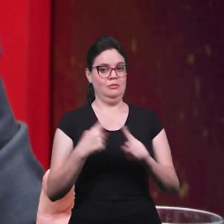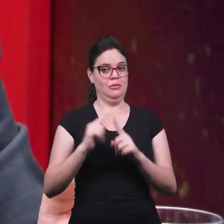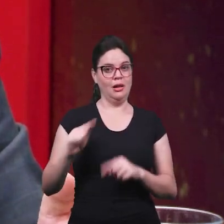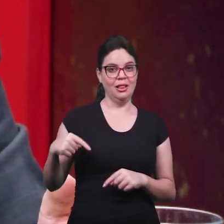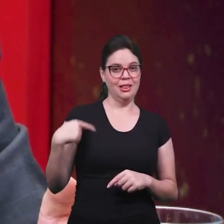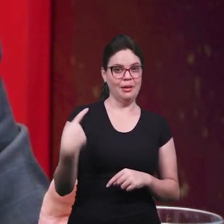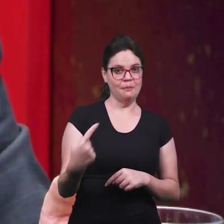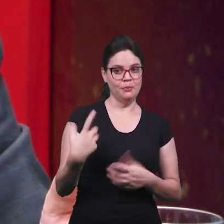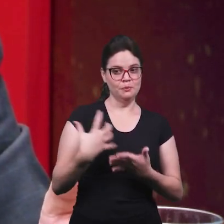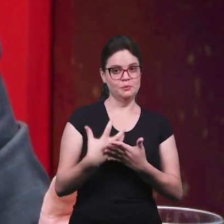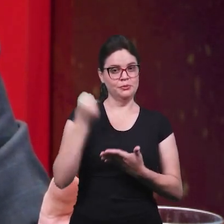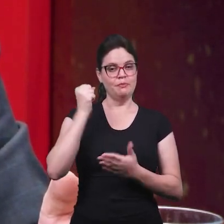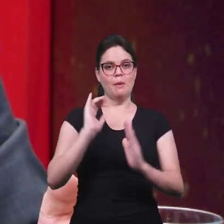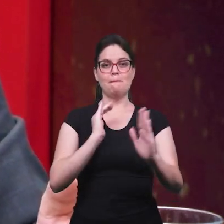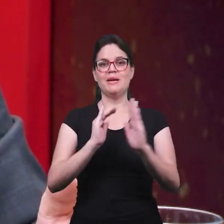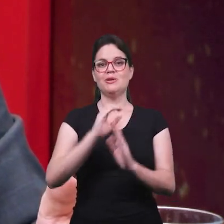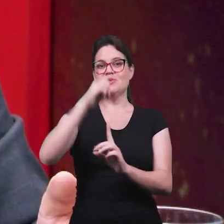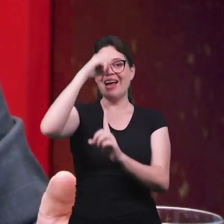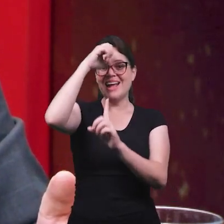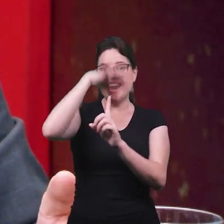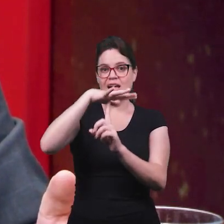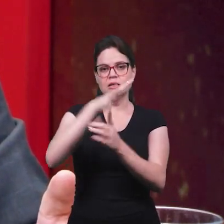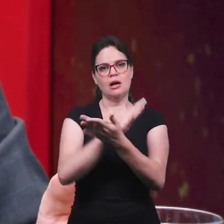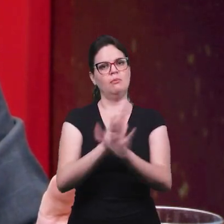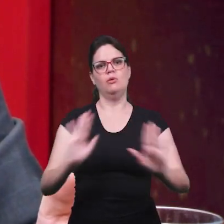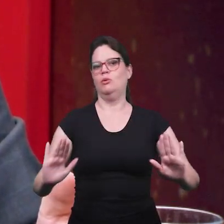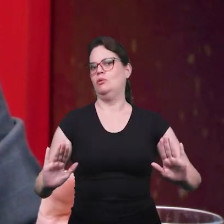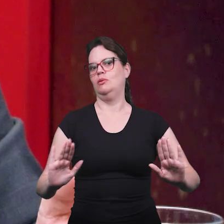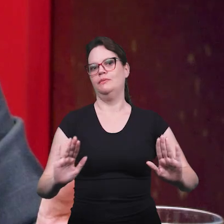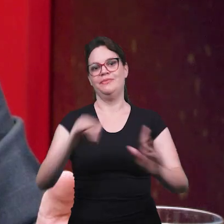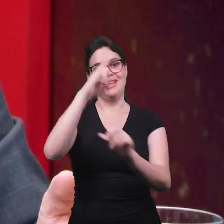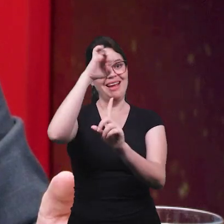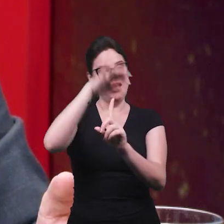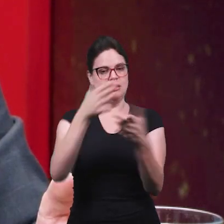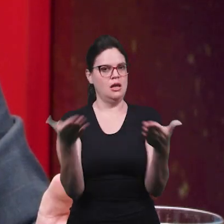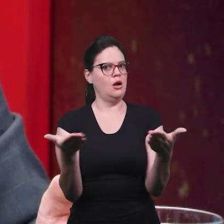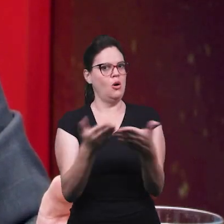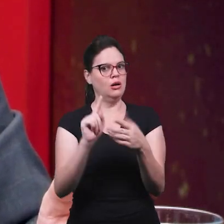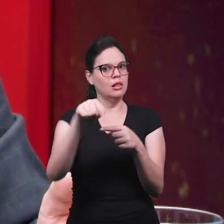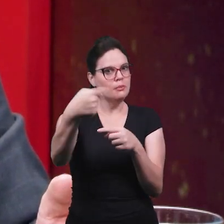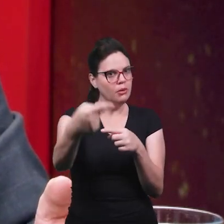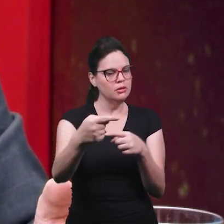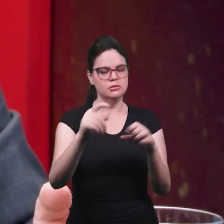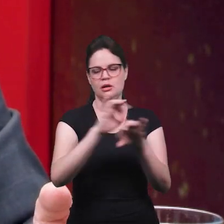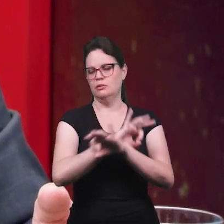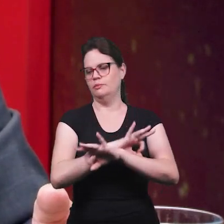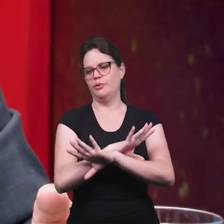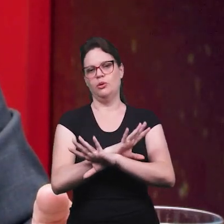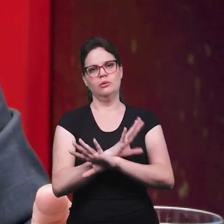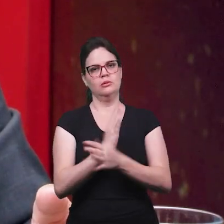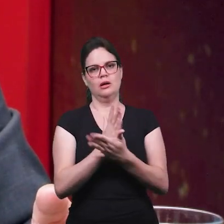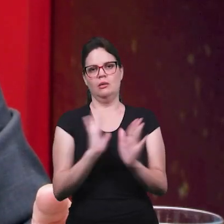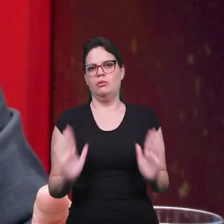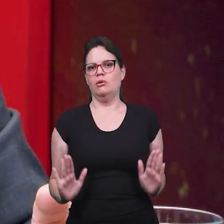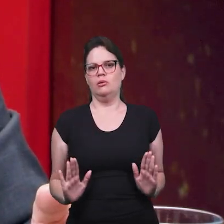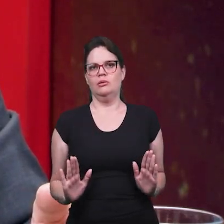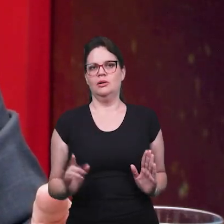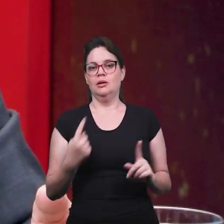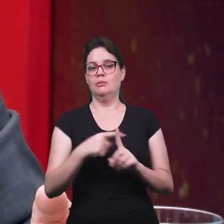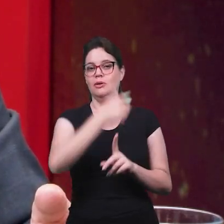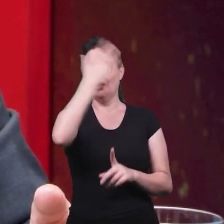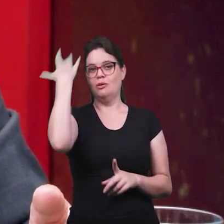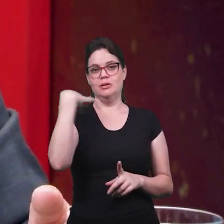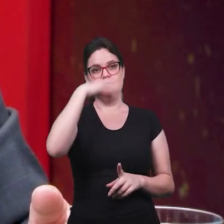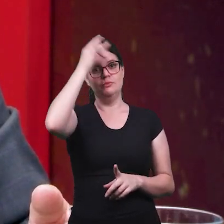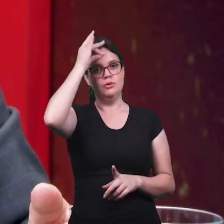se encerra e aí começa uma grande prova, mesmo, uma grande tribulação, porque o Espírito Santo não vai estar presente. E é o